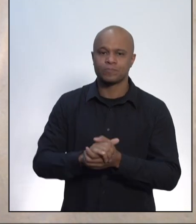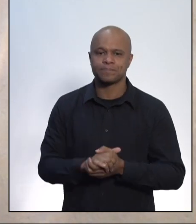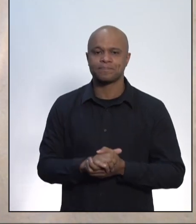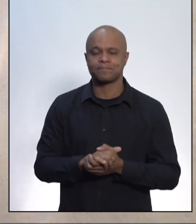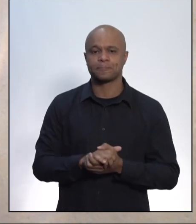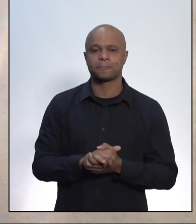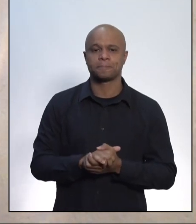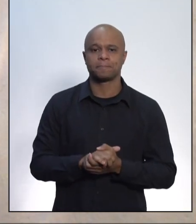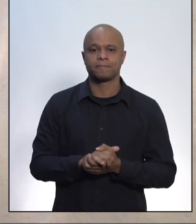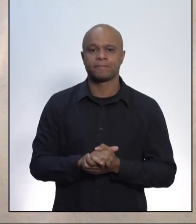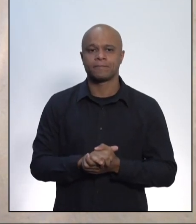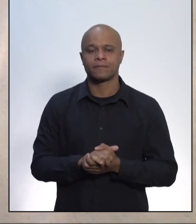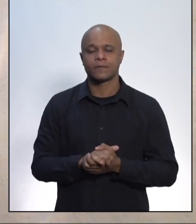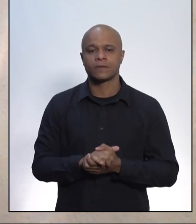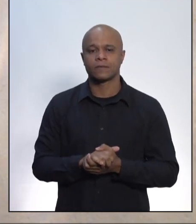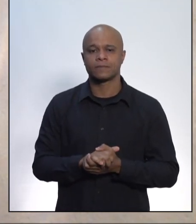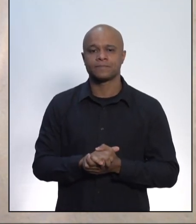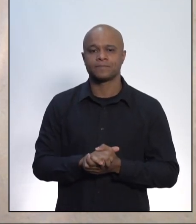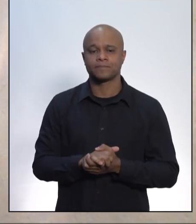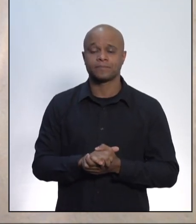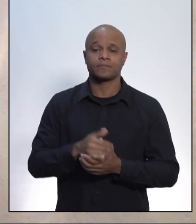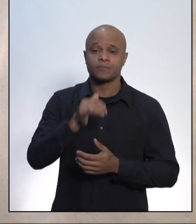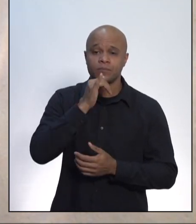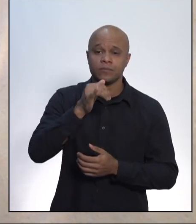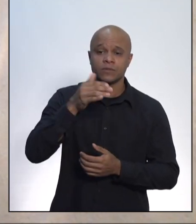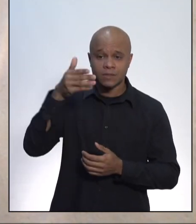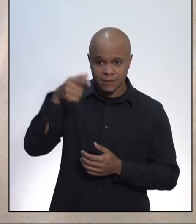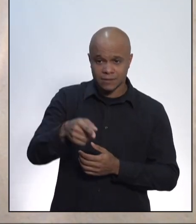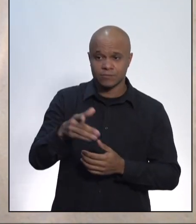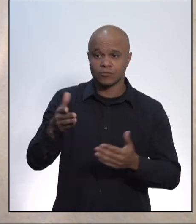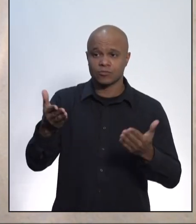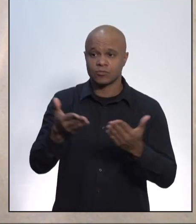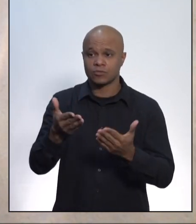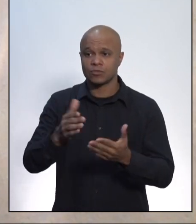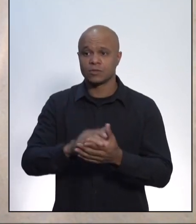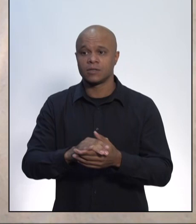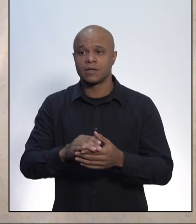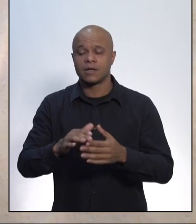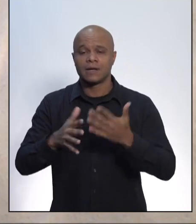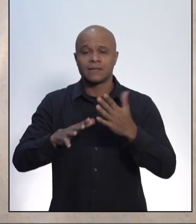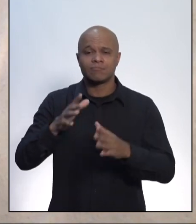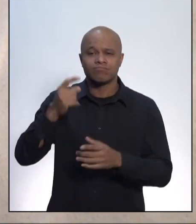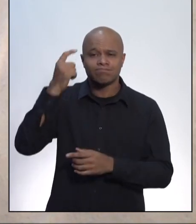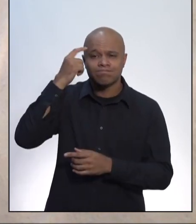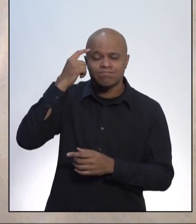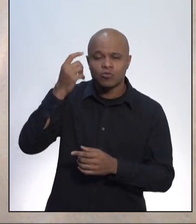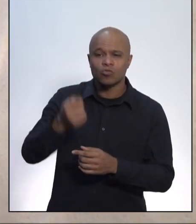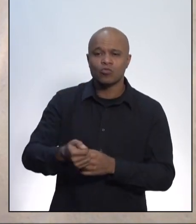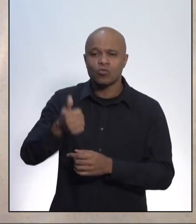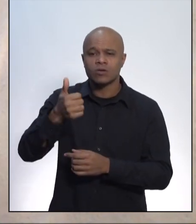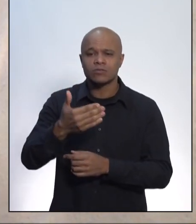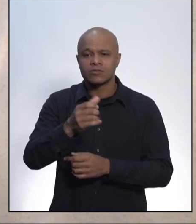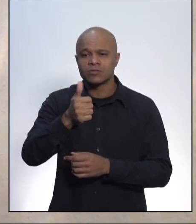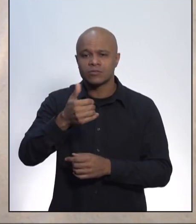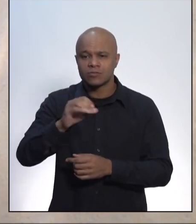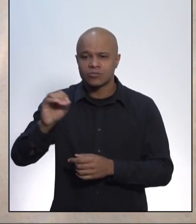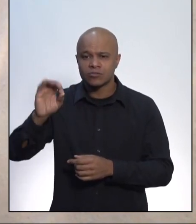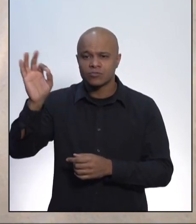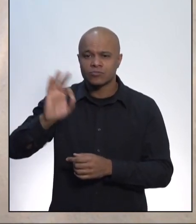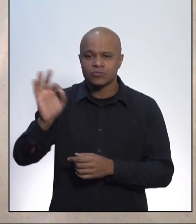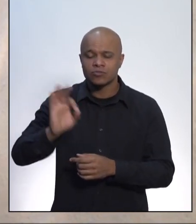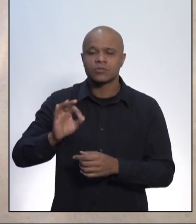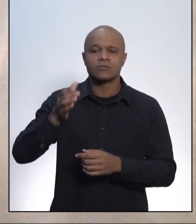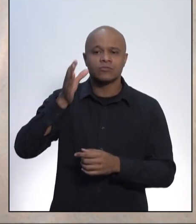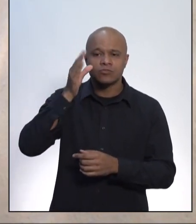excessiva. E, por exemplo, na situação atual, acho que quase 100% dos nossos colaboradores